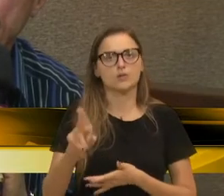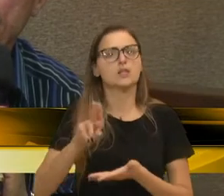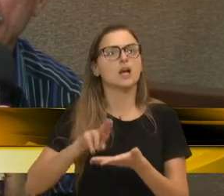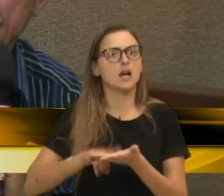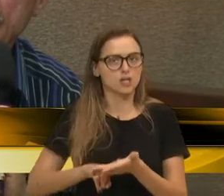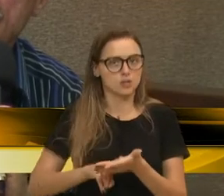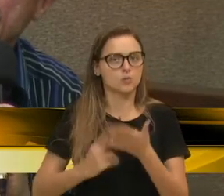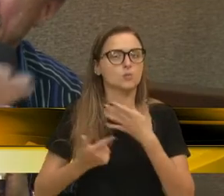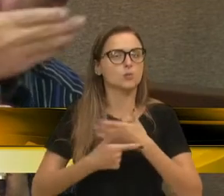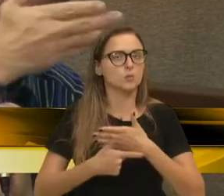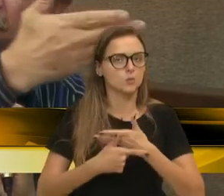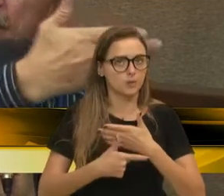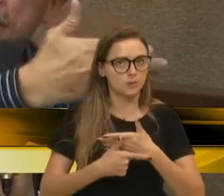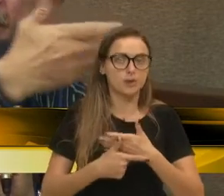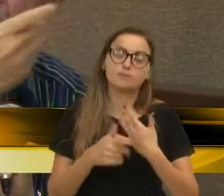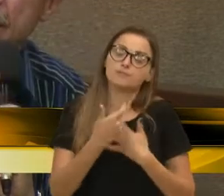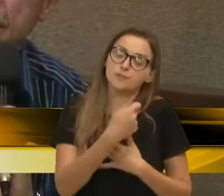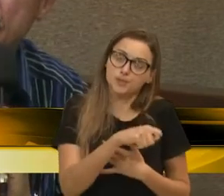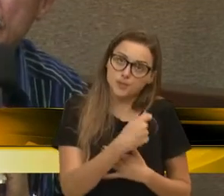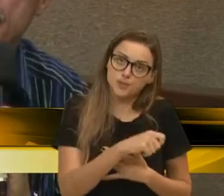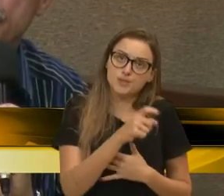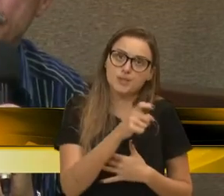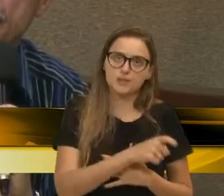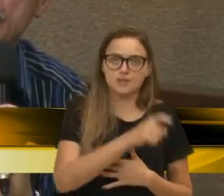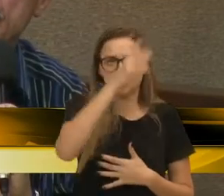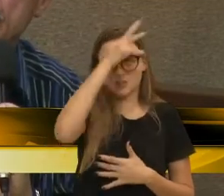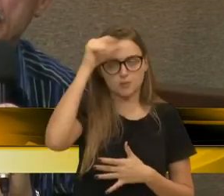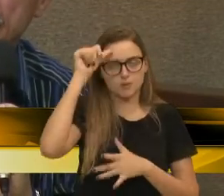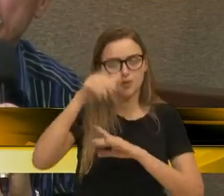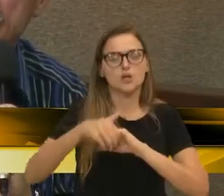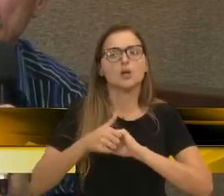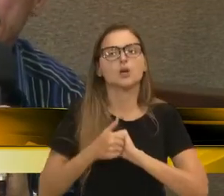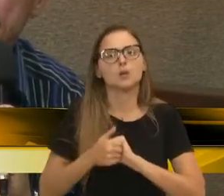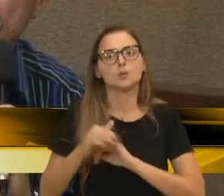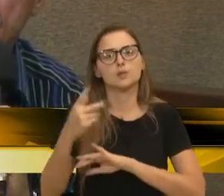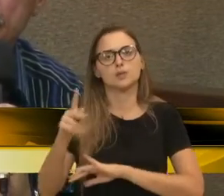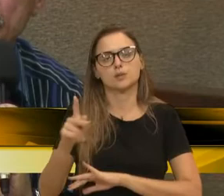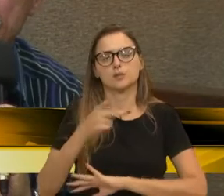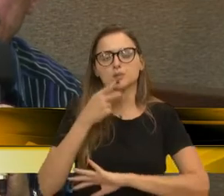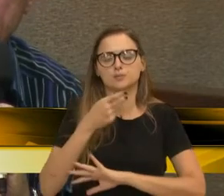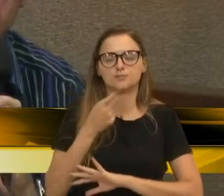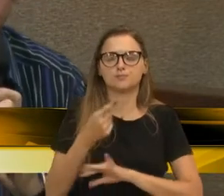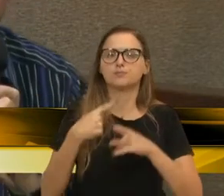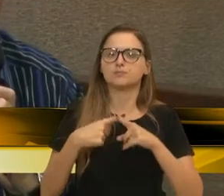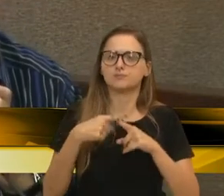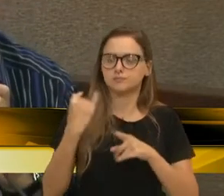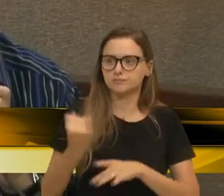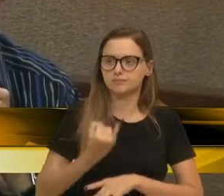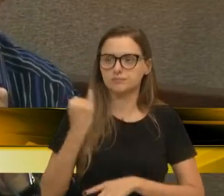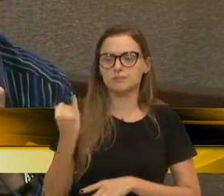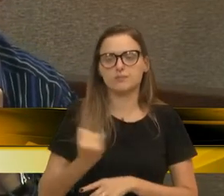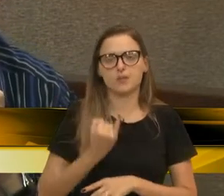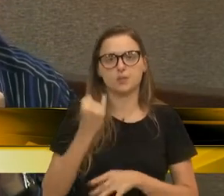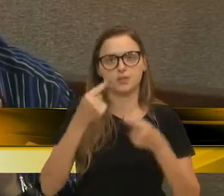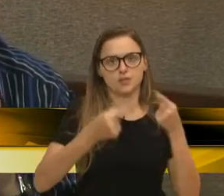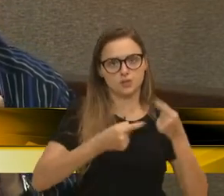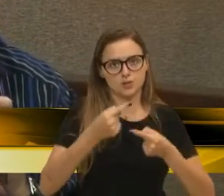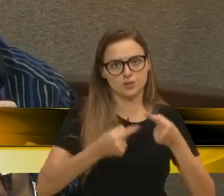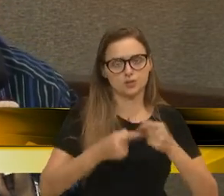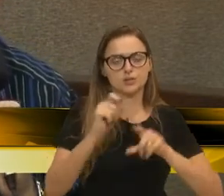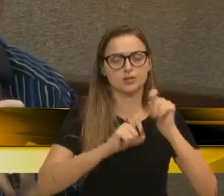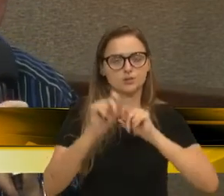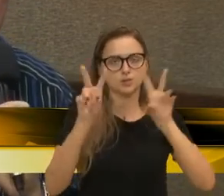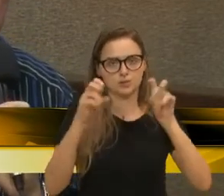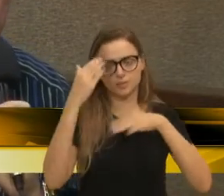assumindo um papel que deveria ser, né, mas lhe cumprimento de qualquer maneira, porque eu acho extremamente importante a discussão sobre esse